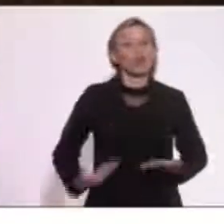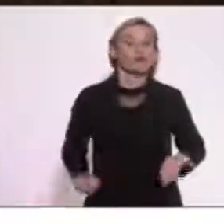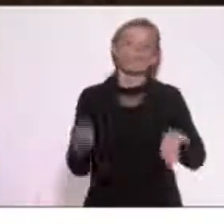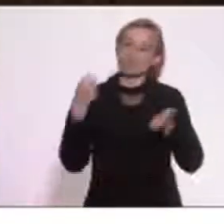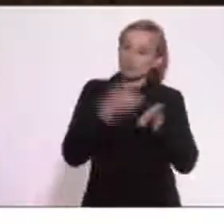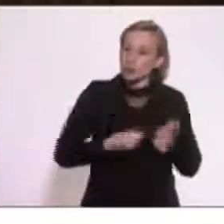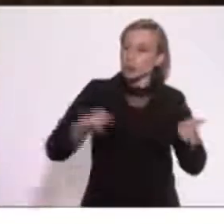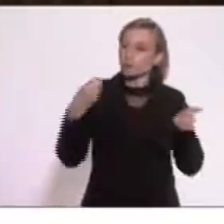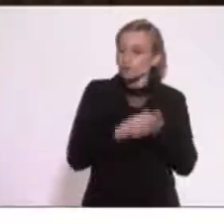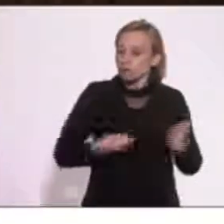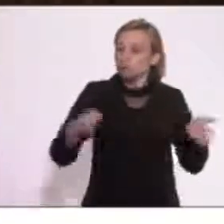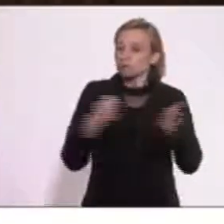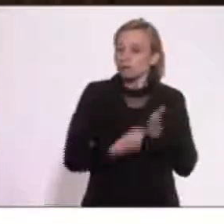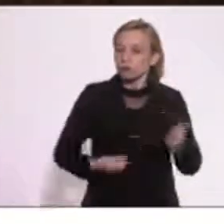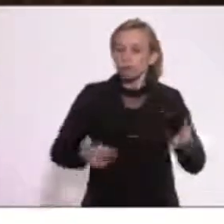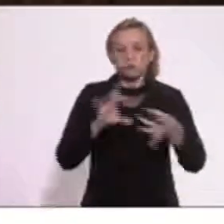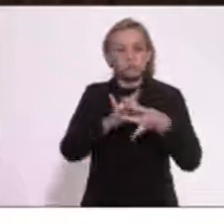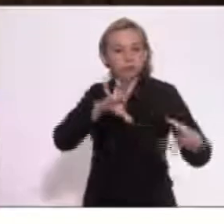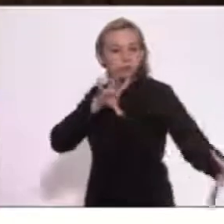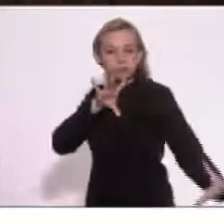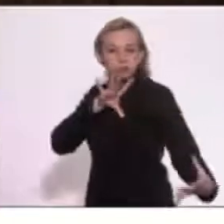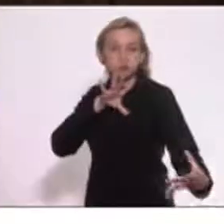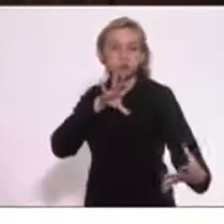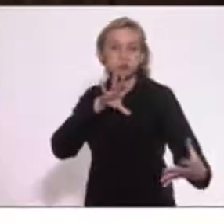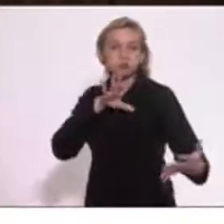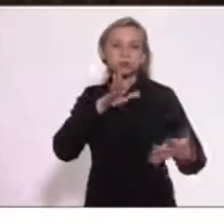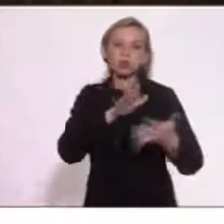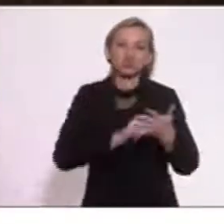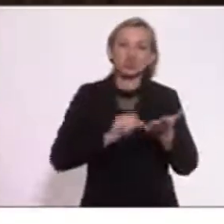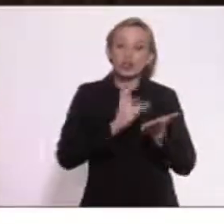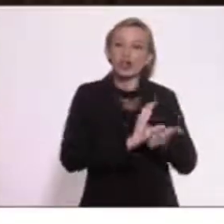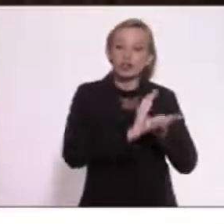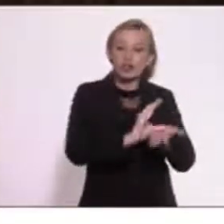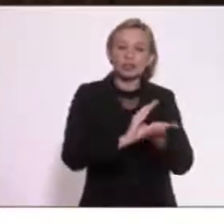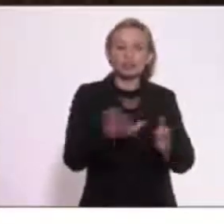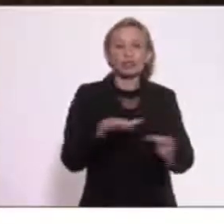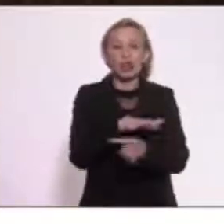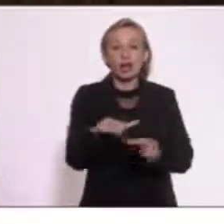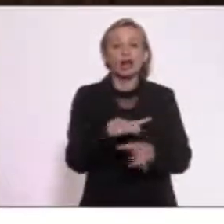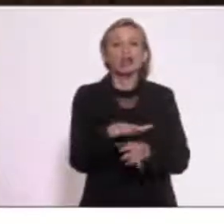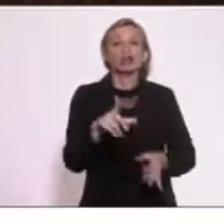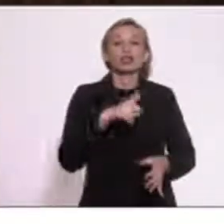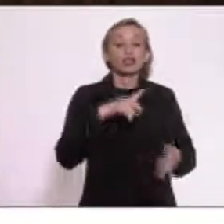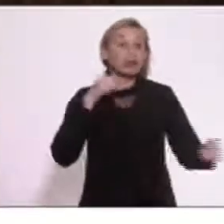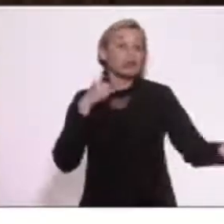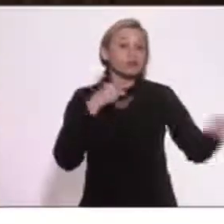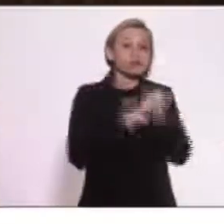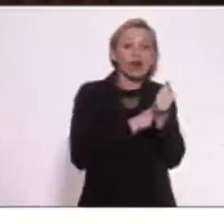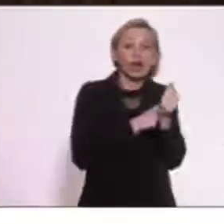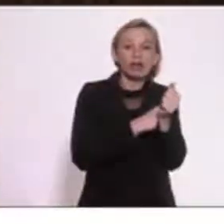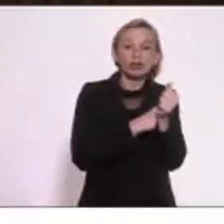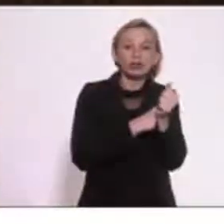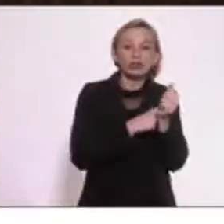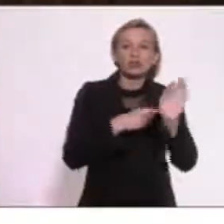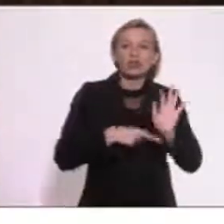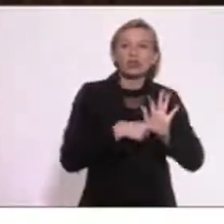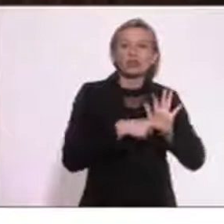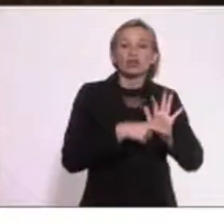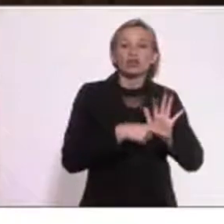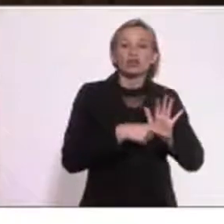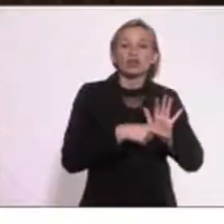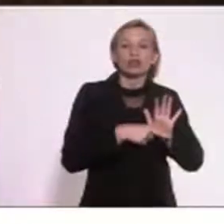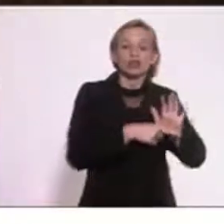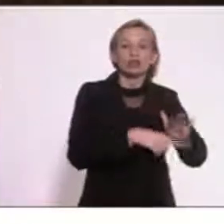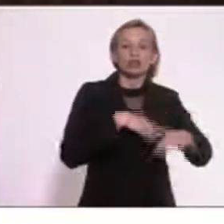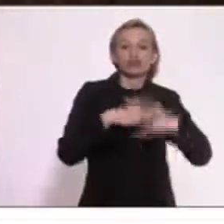insiste em desvincular e retirar receitas da área que tem impacto na recuperação do